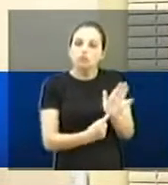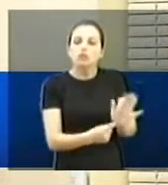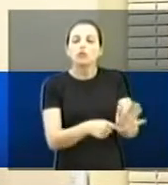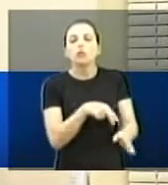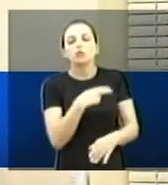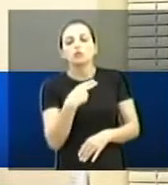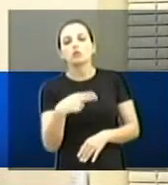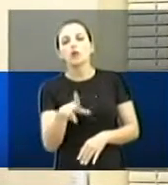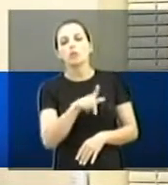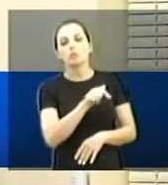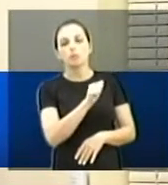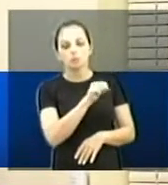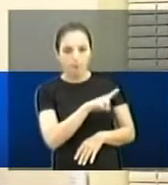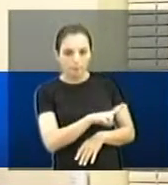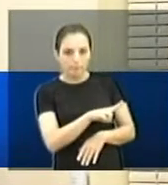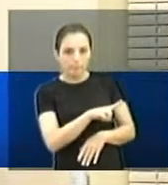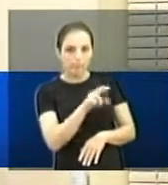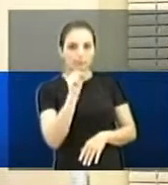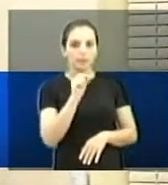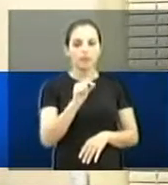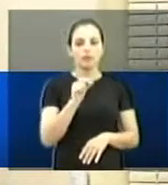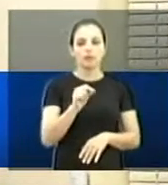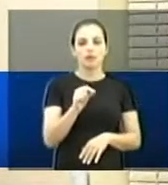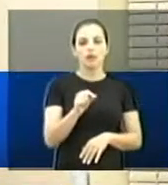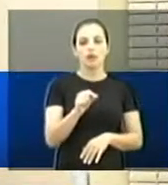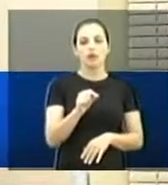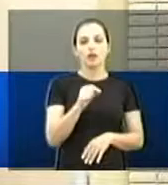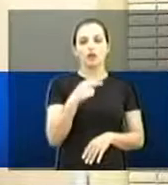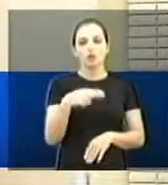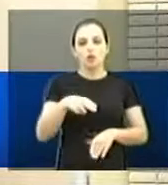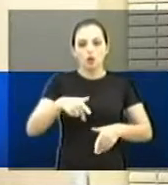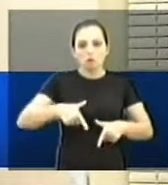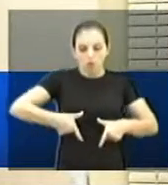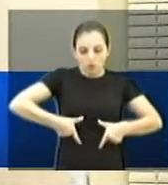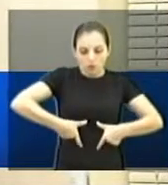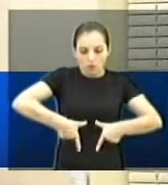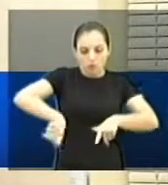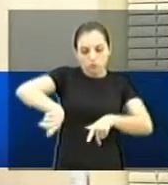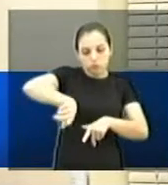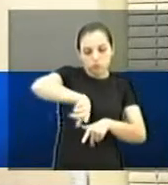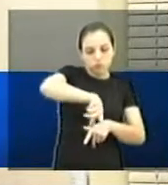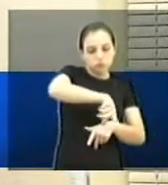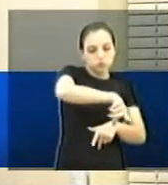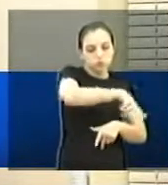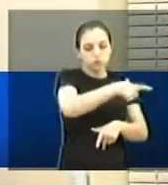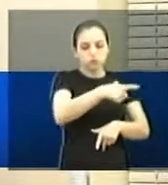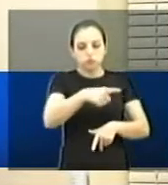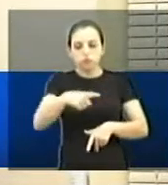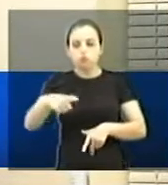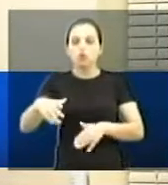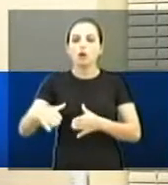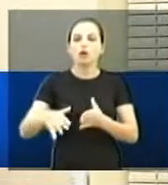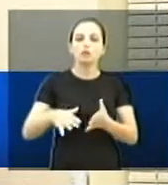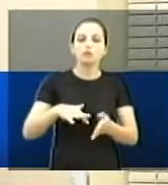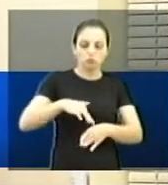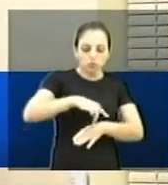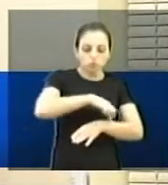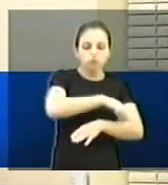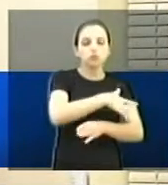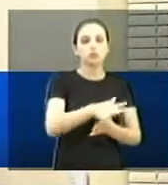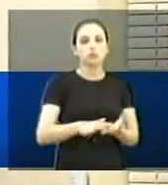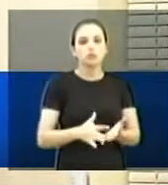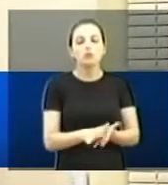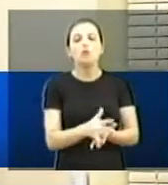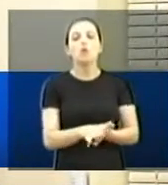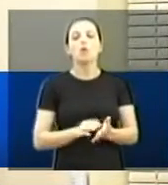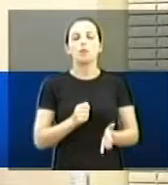do Lau para dar o nome à passarela do samba aqui em Araraquara. Foi recebido com